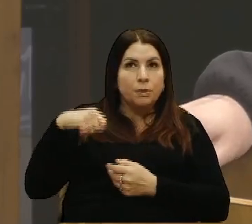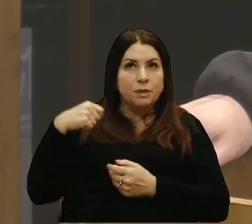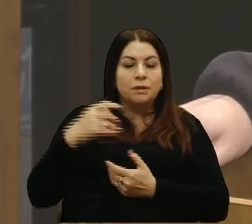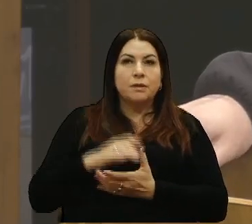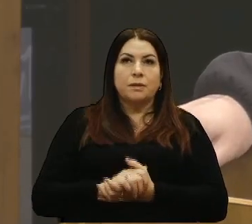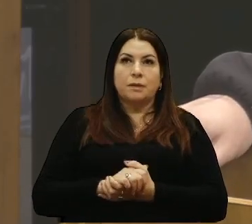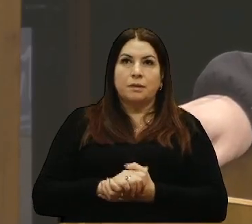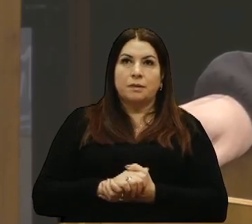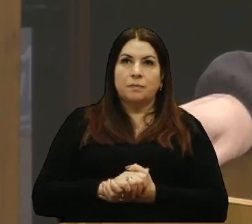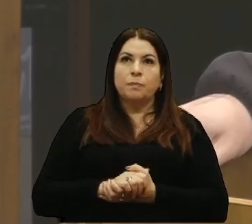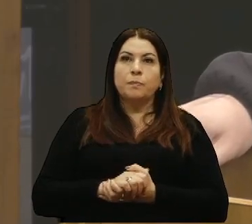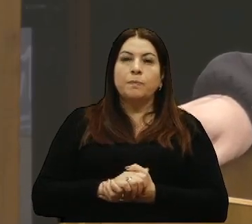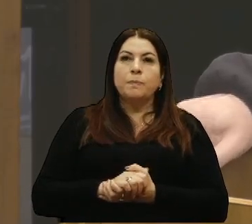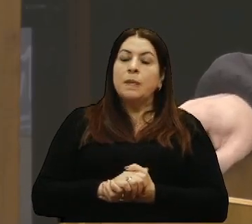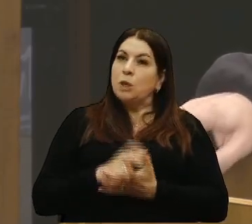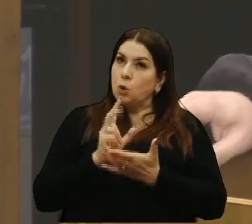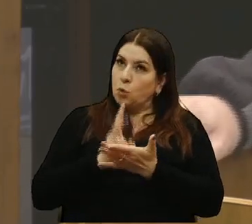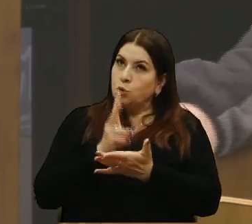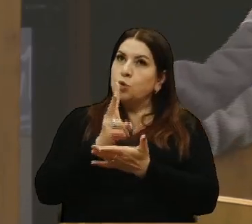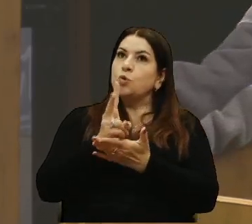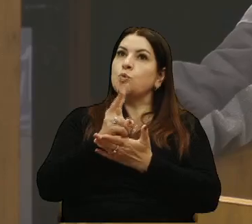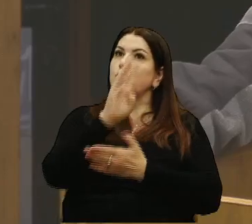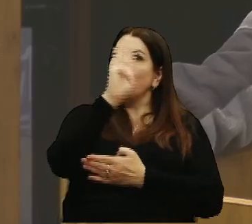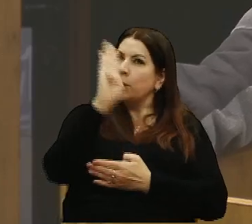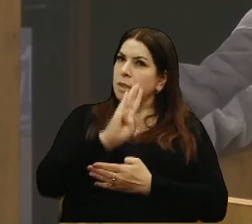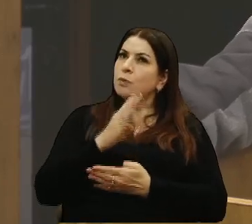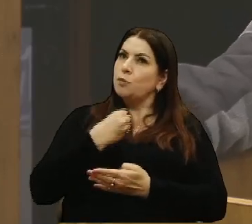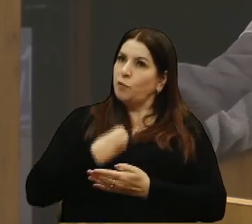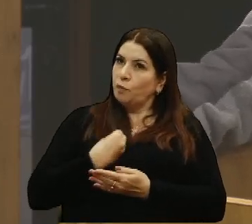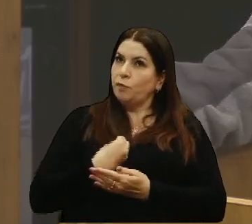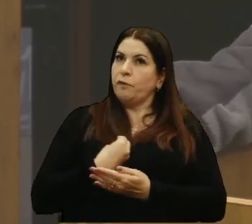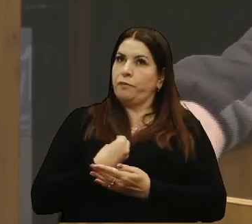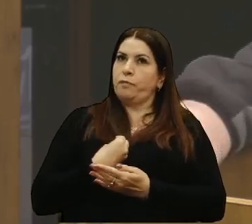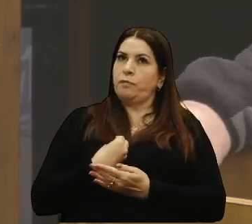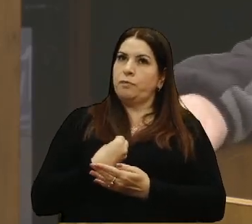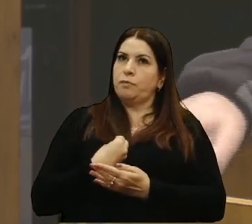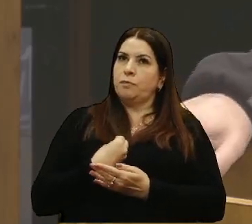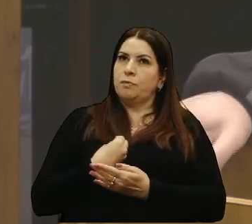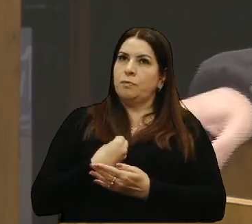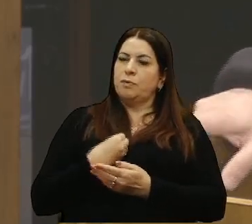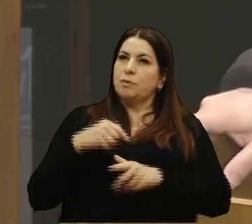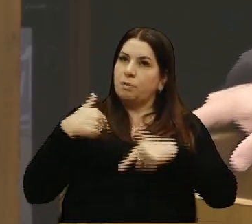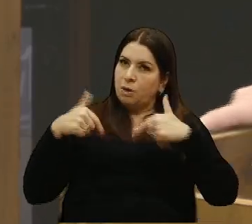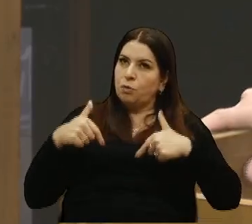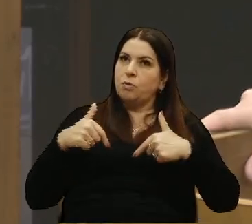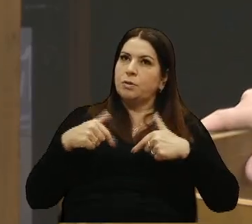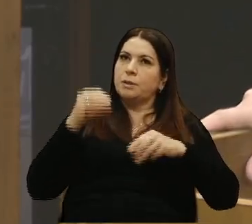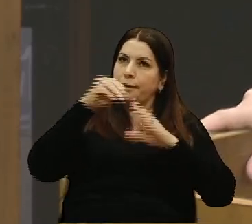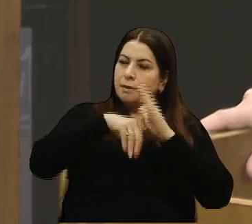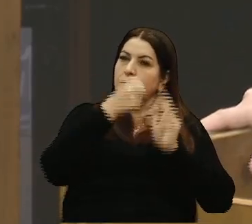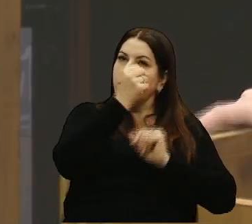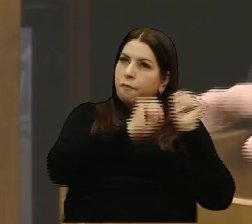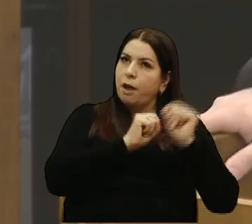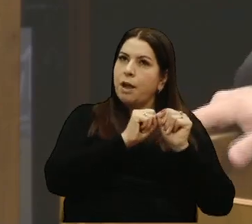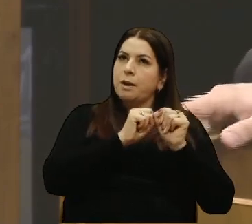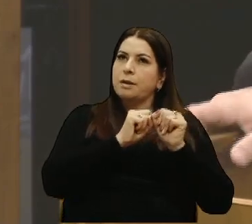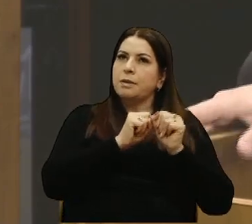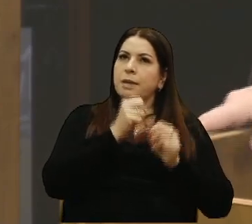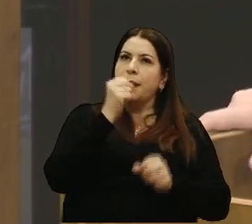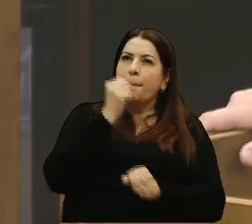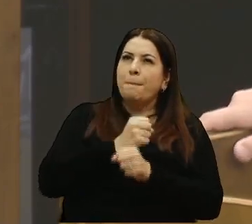precisam e que mantêm o Brasil vivos, os trabalhadores, os que estão dentro das fábricas, baixando